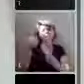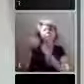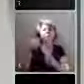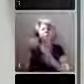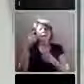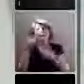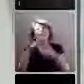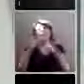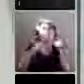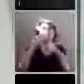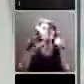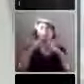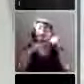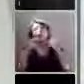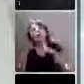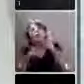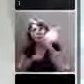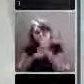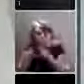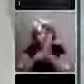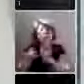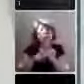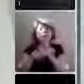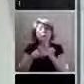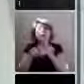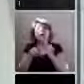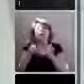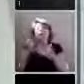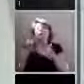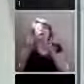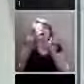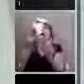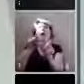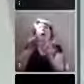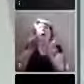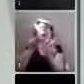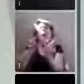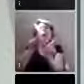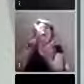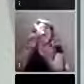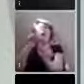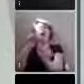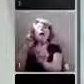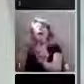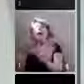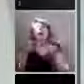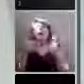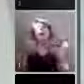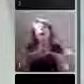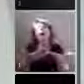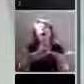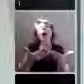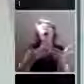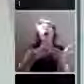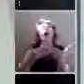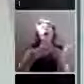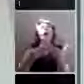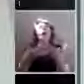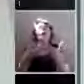Assim, foi da CAPES? Foi da onde que você tirou? Não sei, ficou uma coisa meio vaga o autor, a fonte